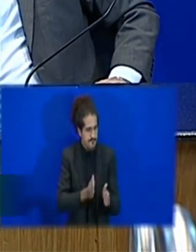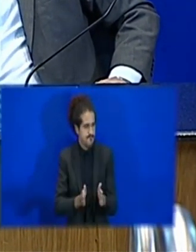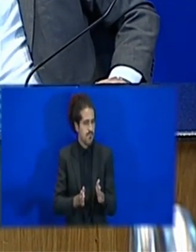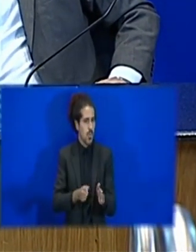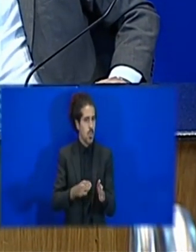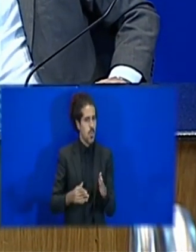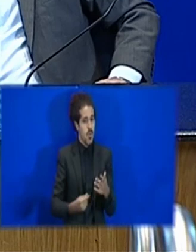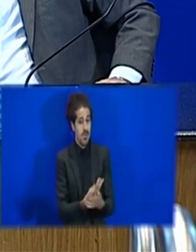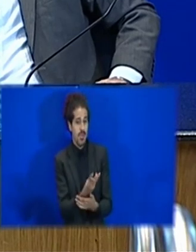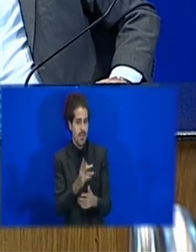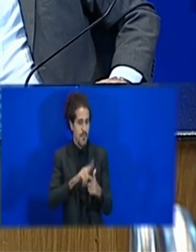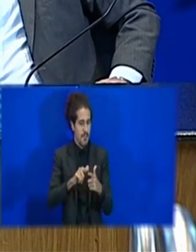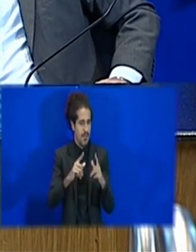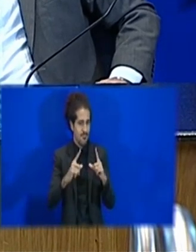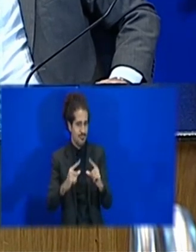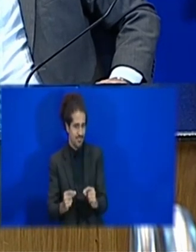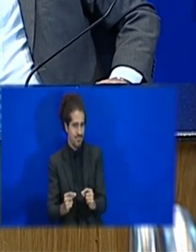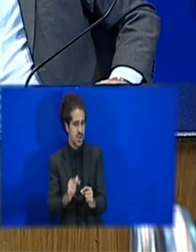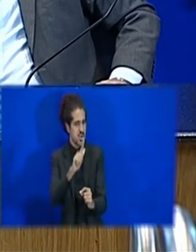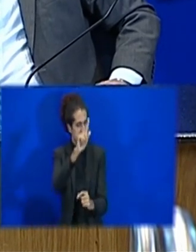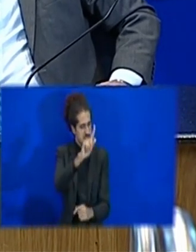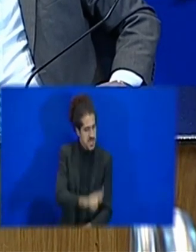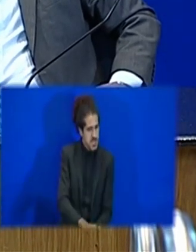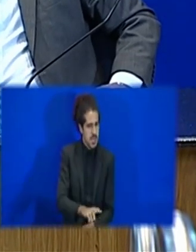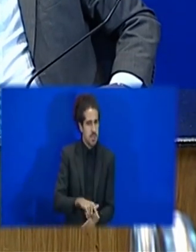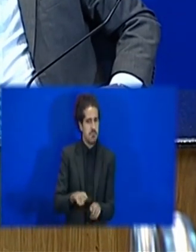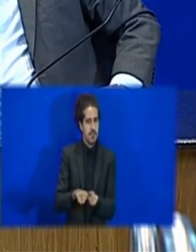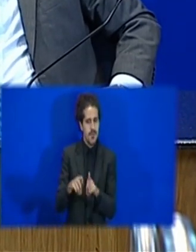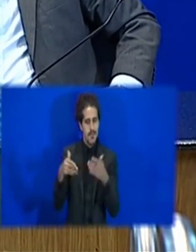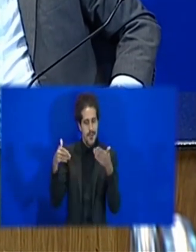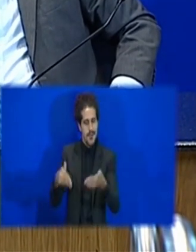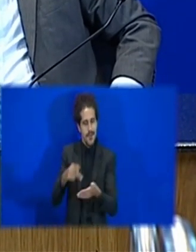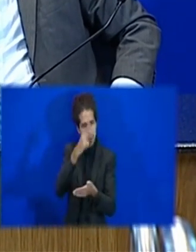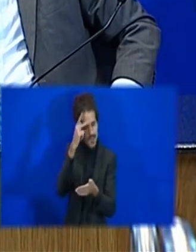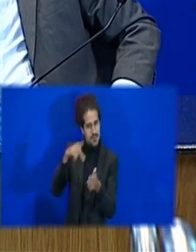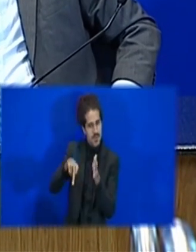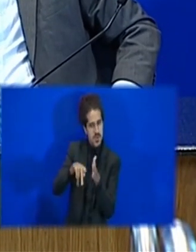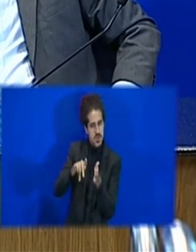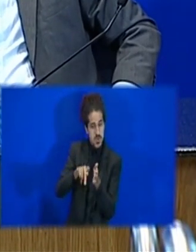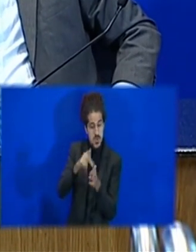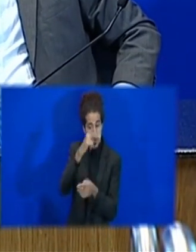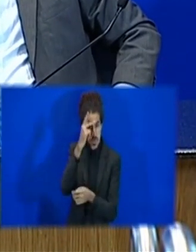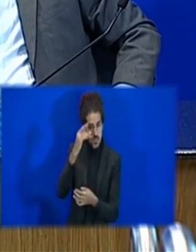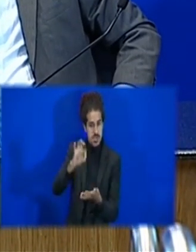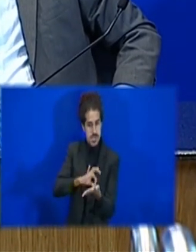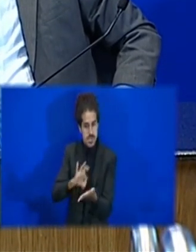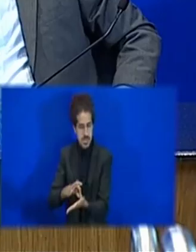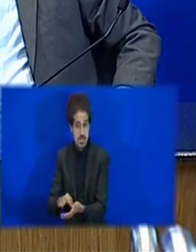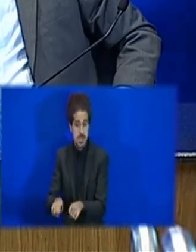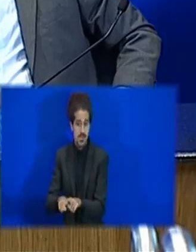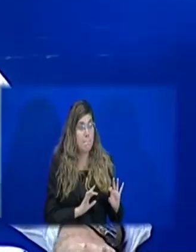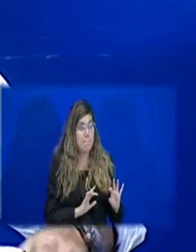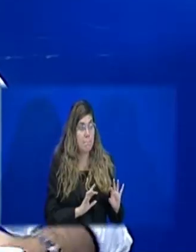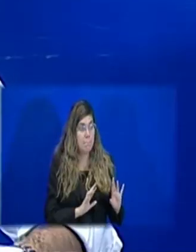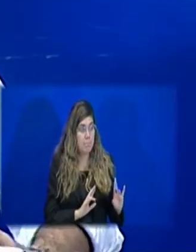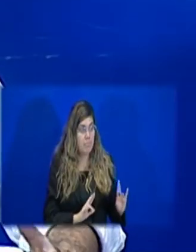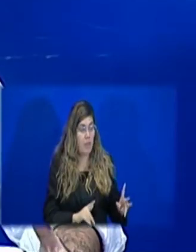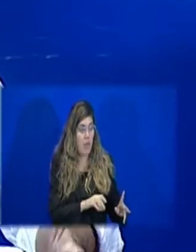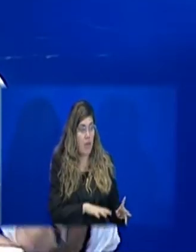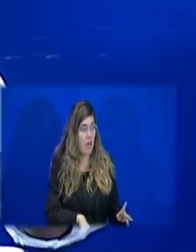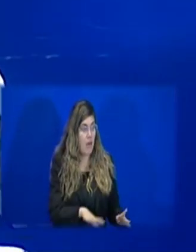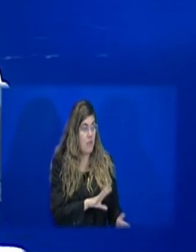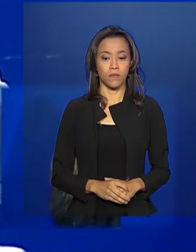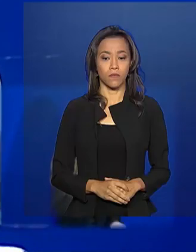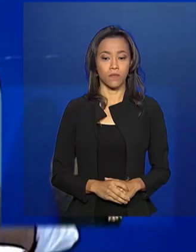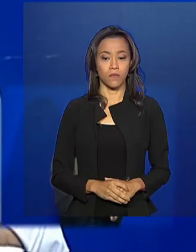de problemas, participação das pessoas inscritas e a qualidade das provas. Os gabaritos